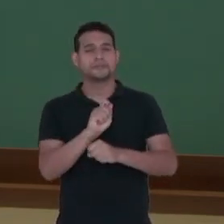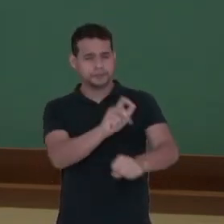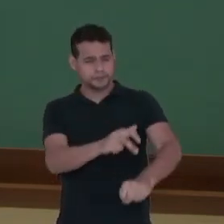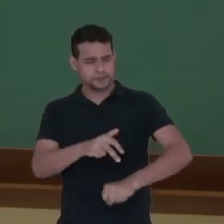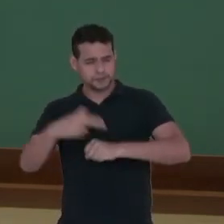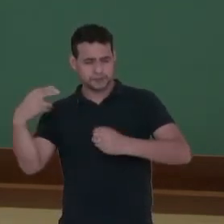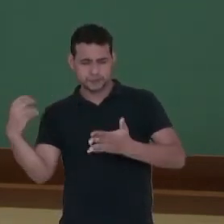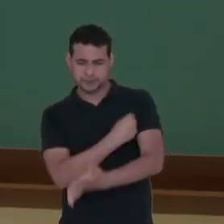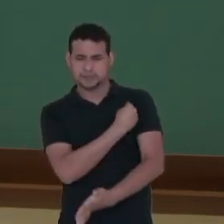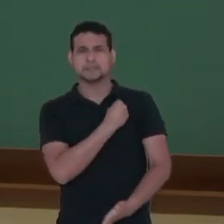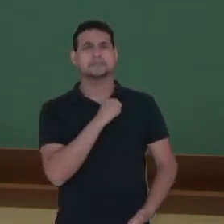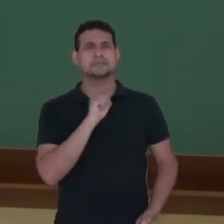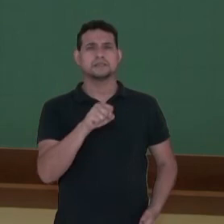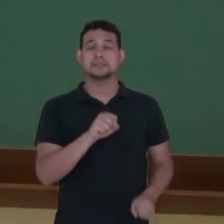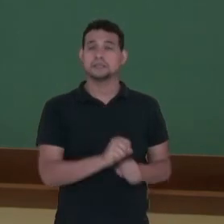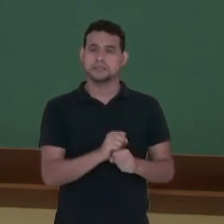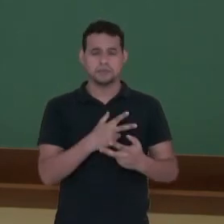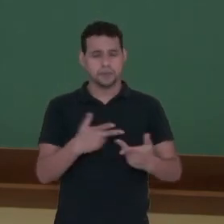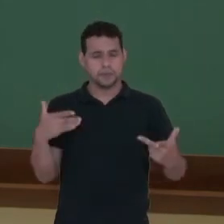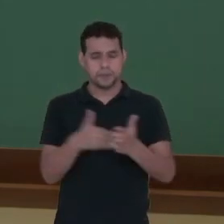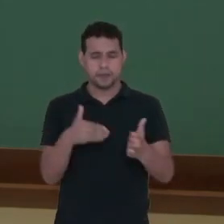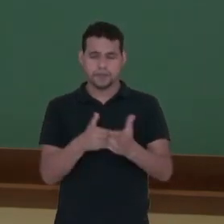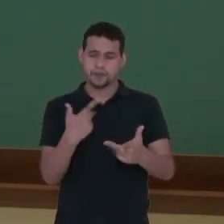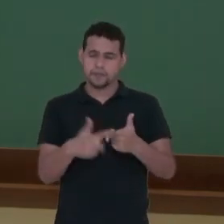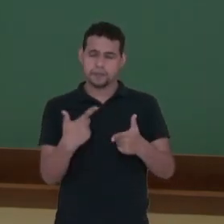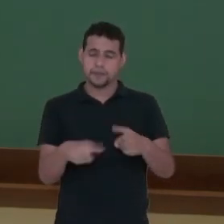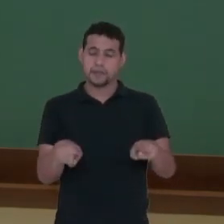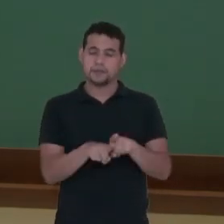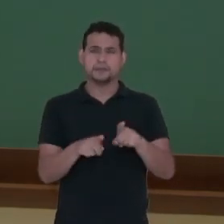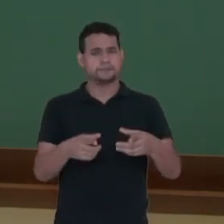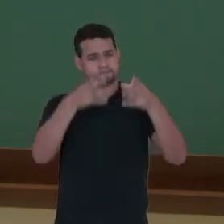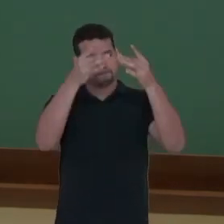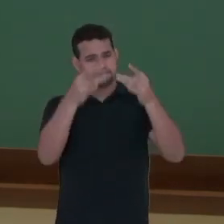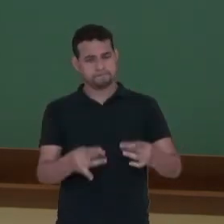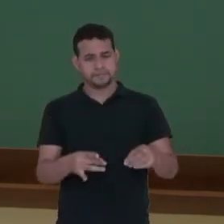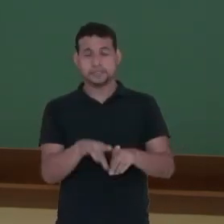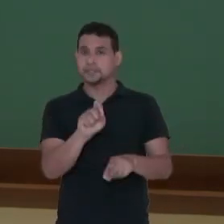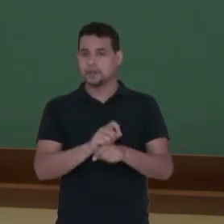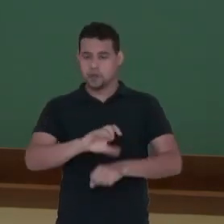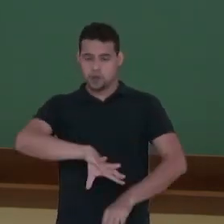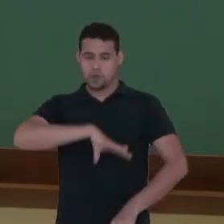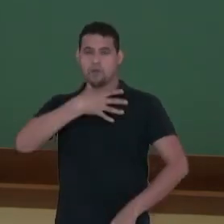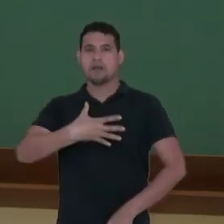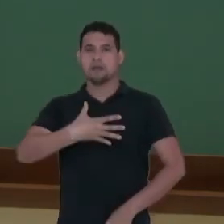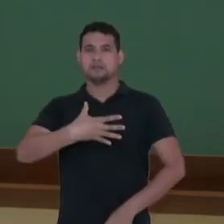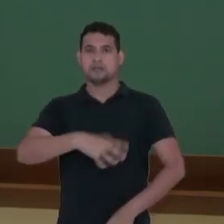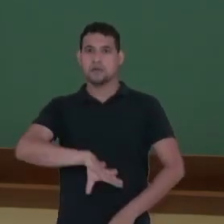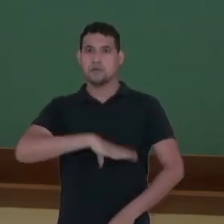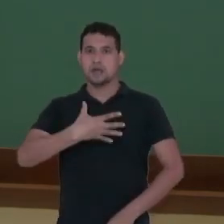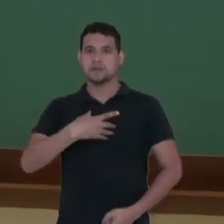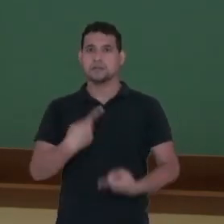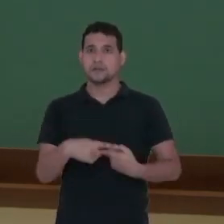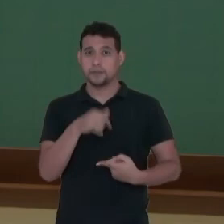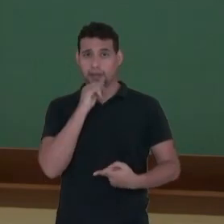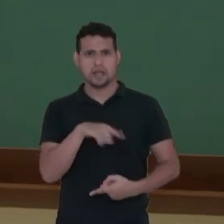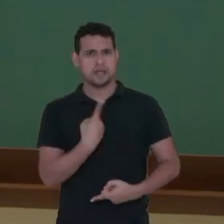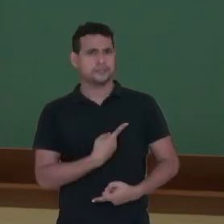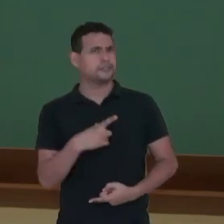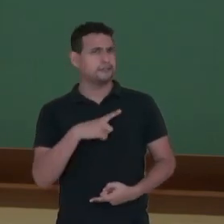superar e transpor aqueles obstáculos, determinação e coragem, porque, por exemplo, nós